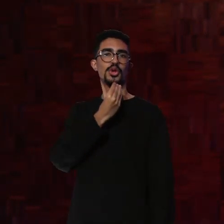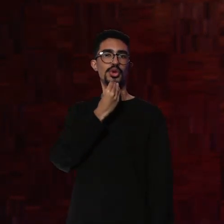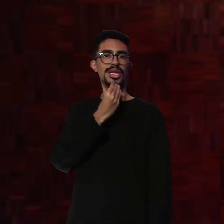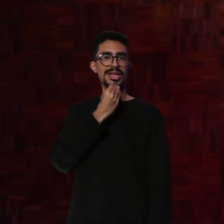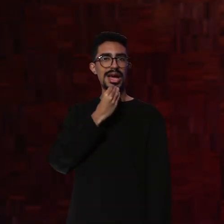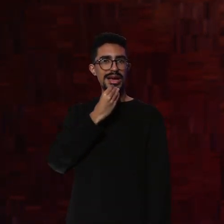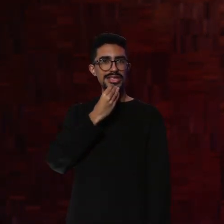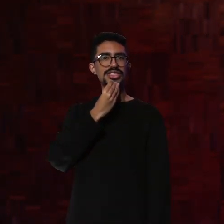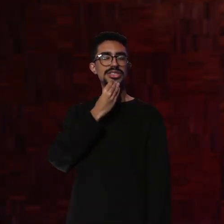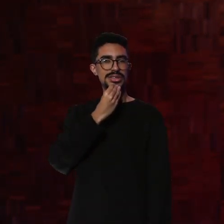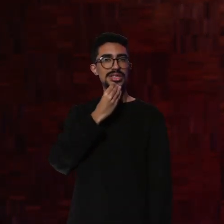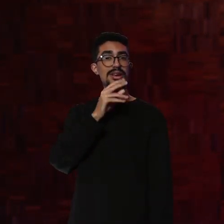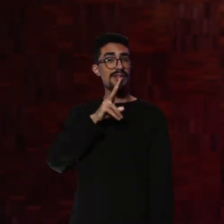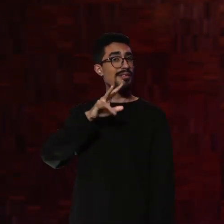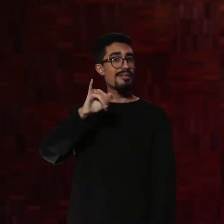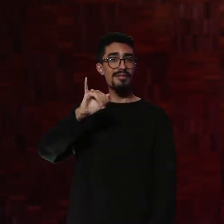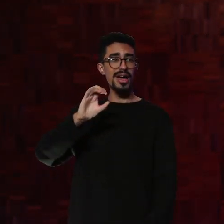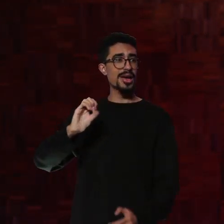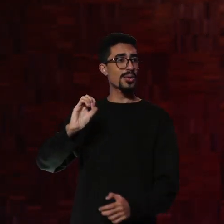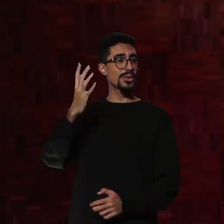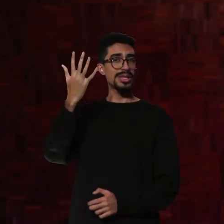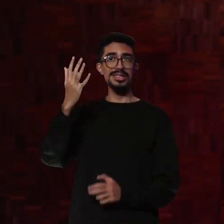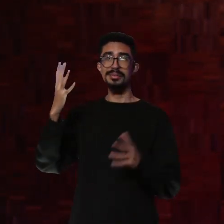não é oportunidade, é estratégia, meu irmão.